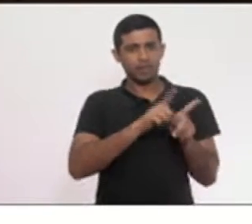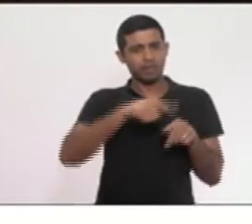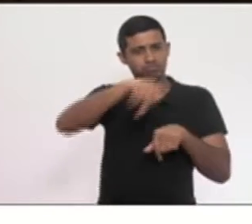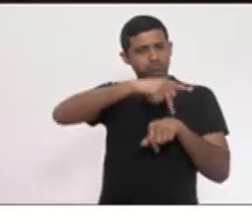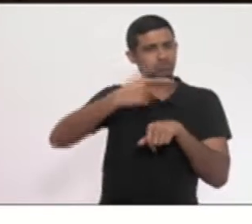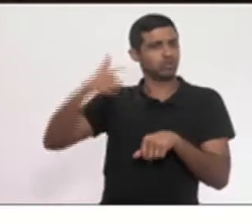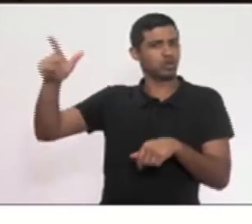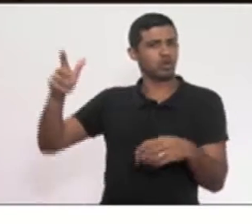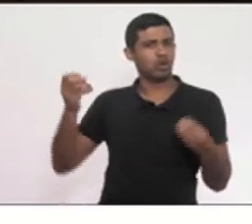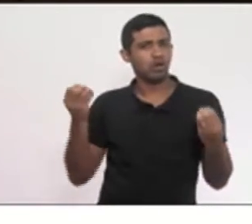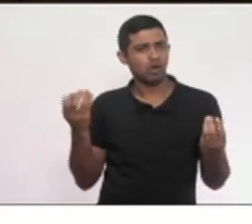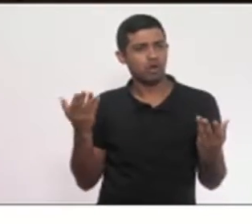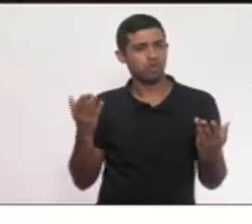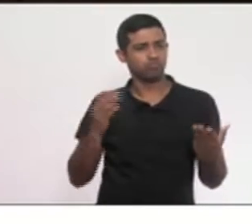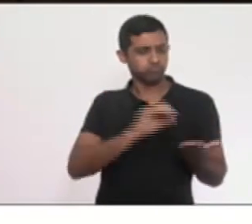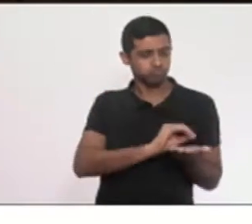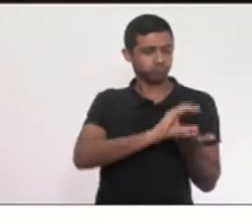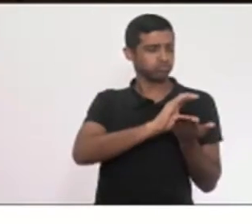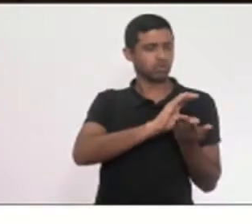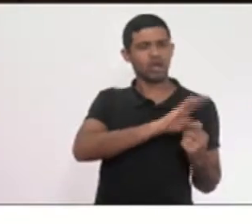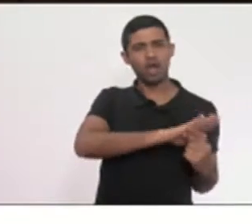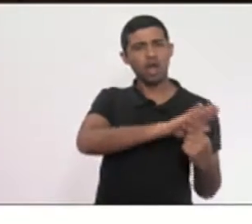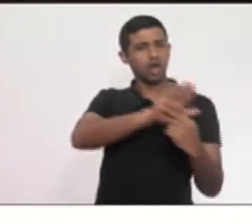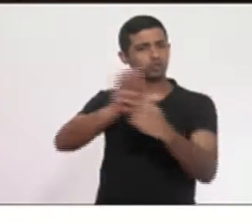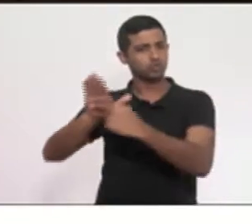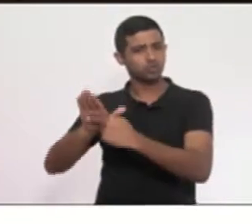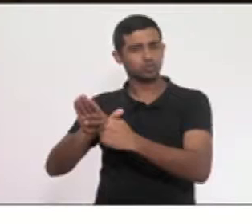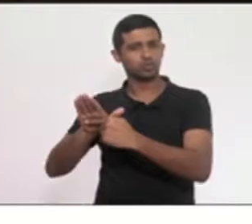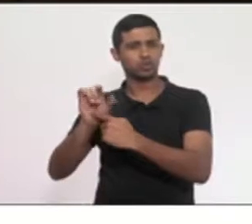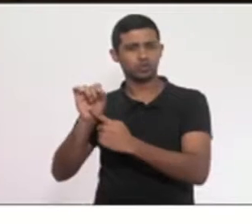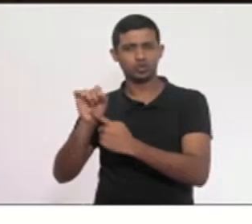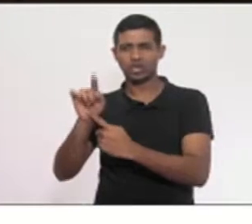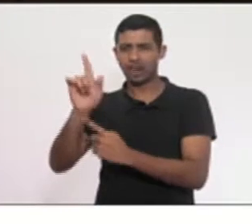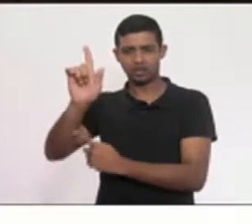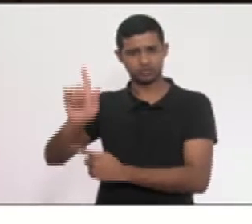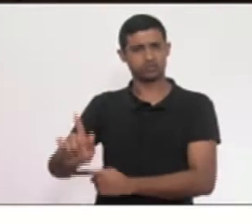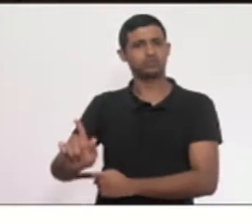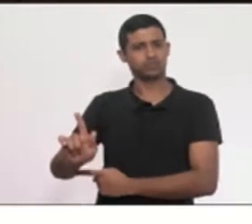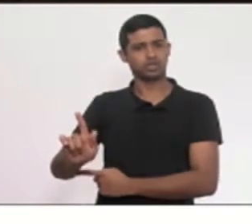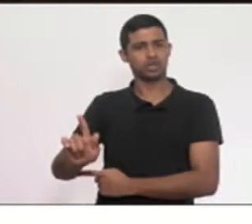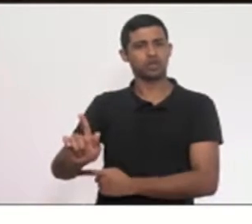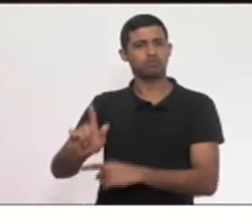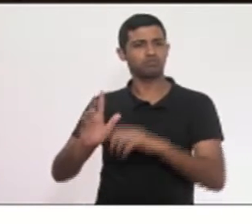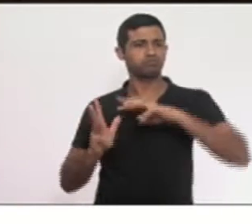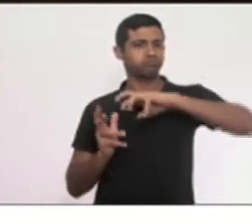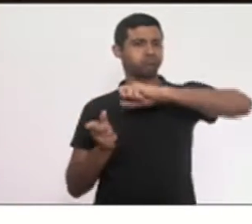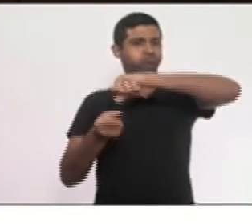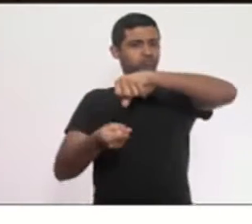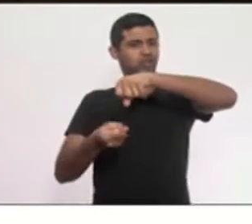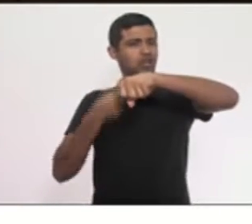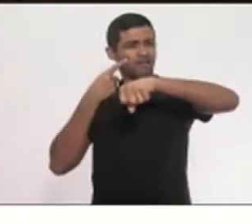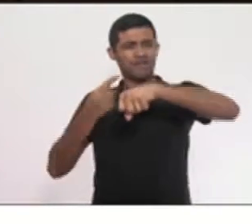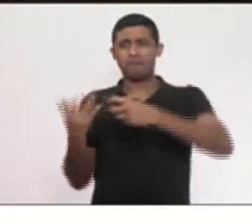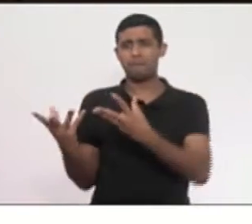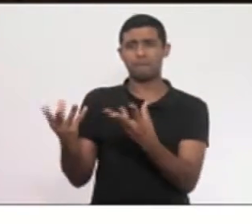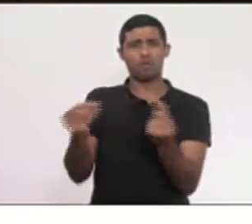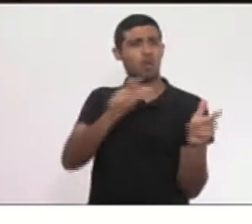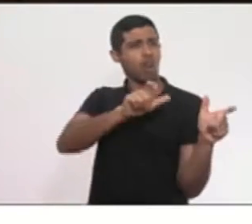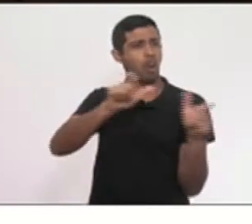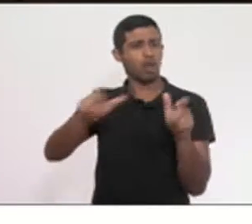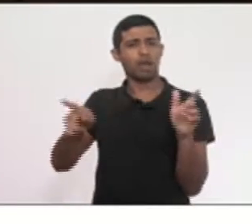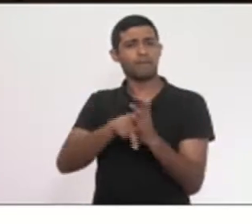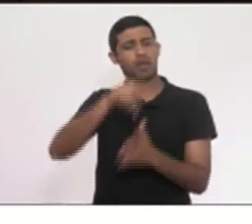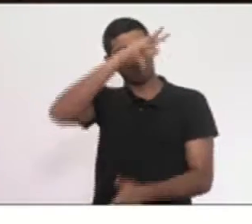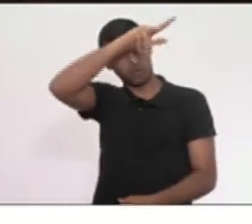internacionais, e que ajuda na gestão sustentável de muitas comunidades da